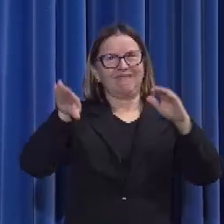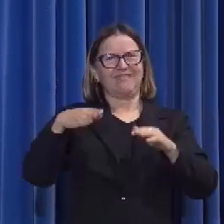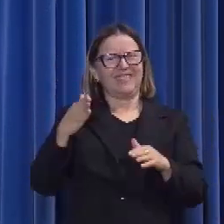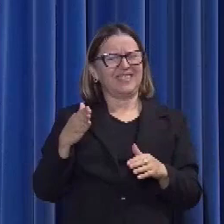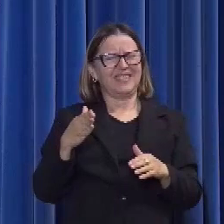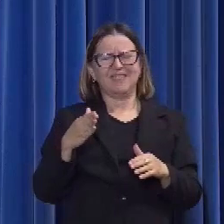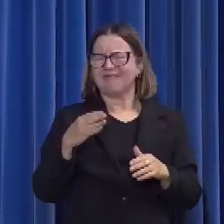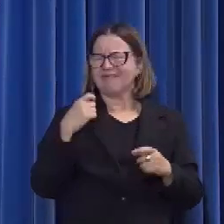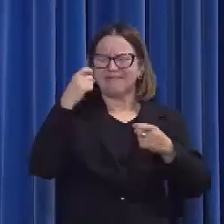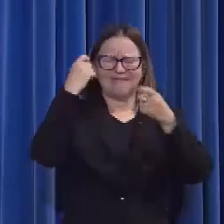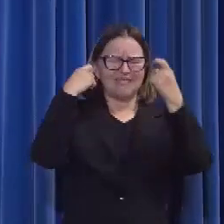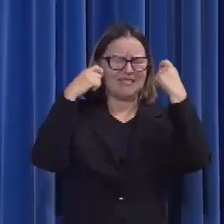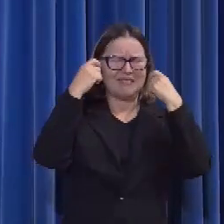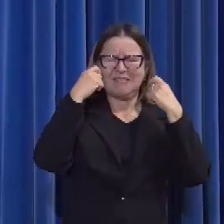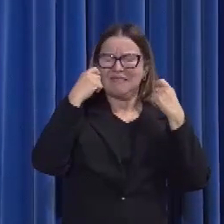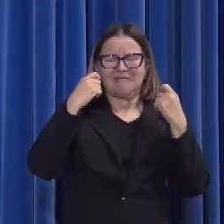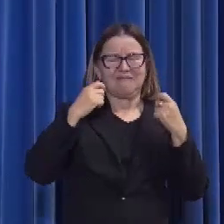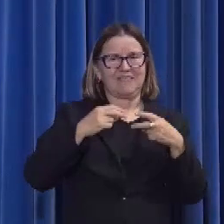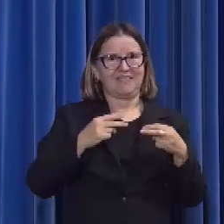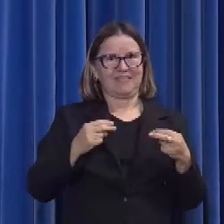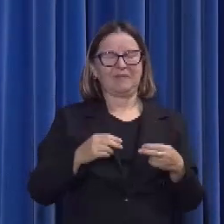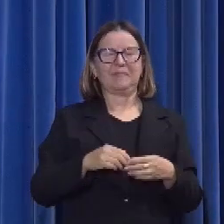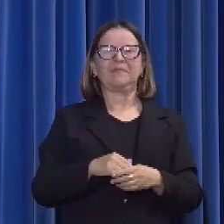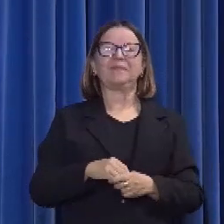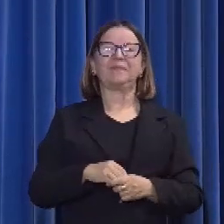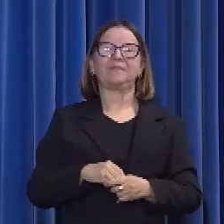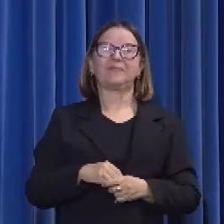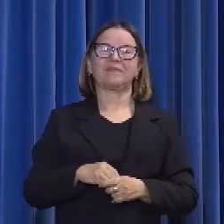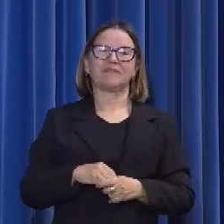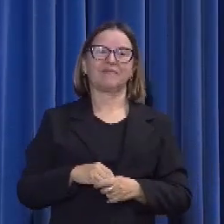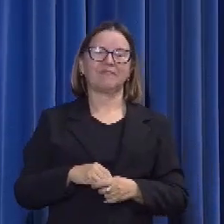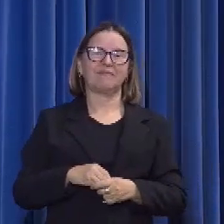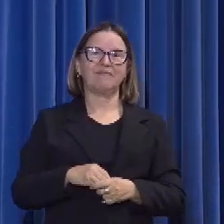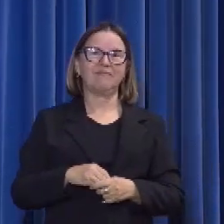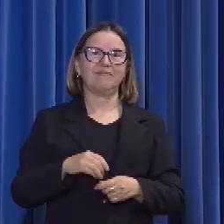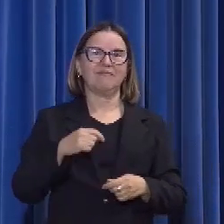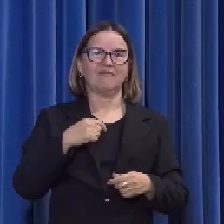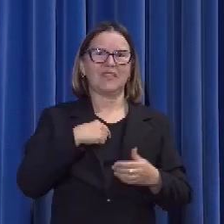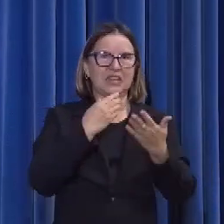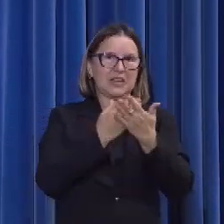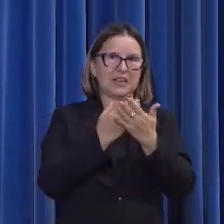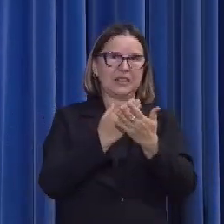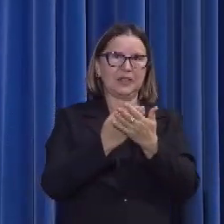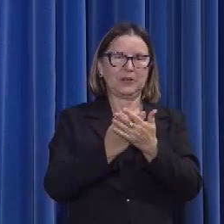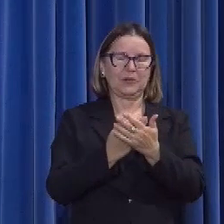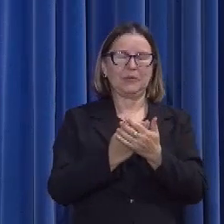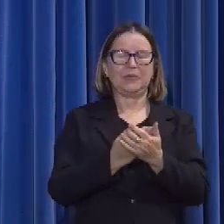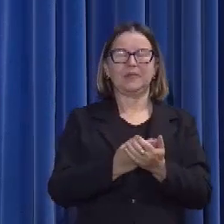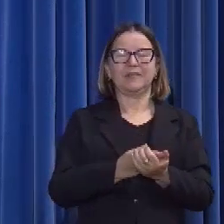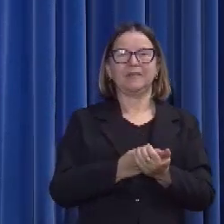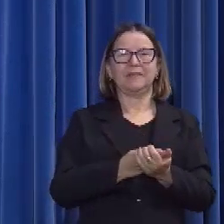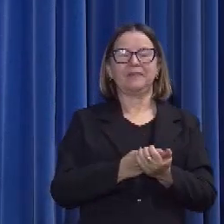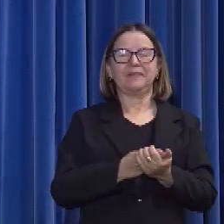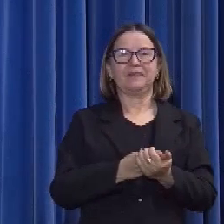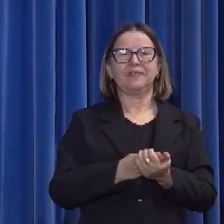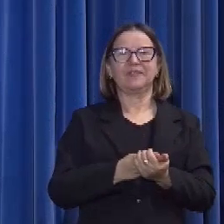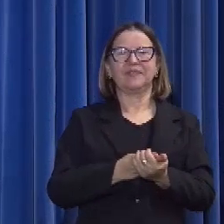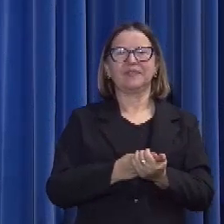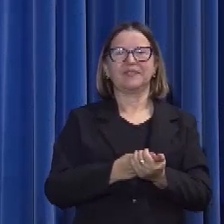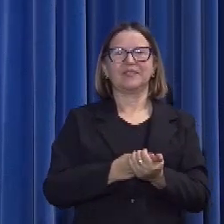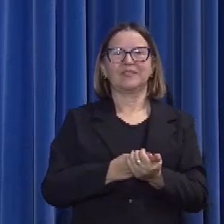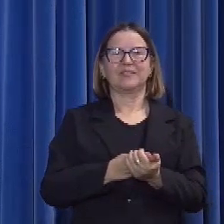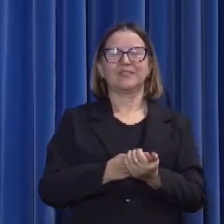coisa. Então, essa série de estudos é uma tentativa de